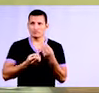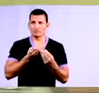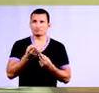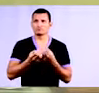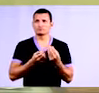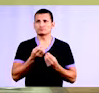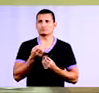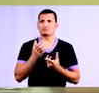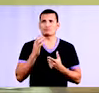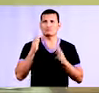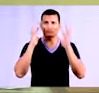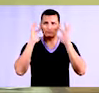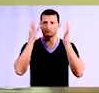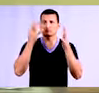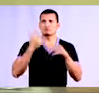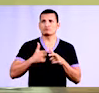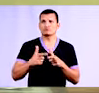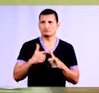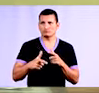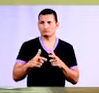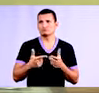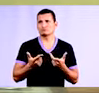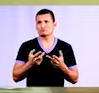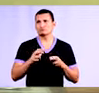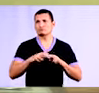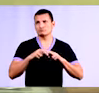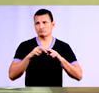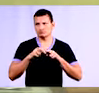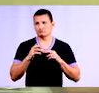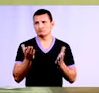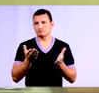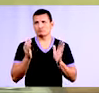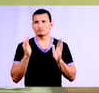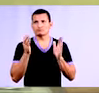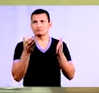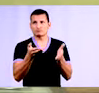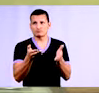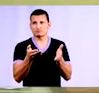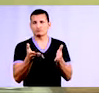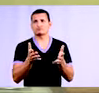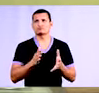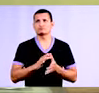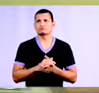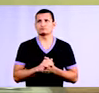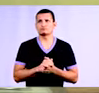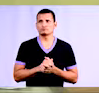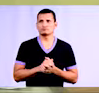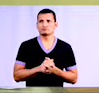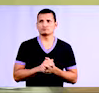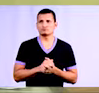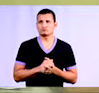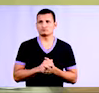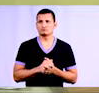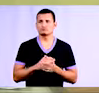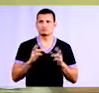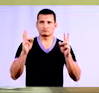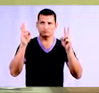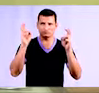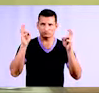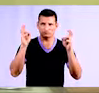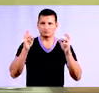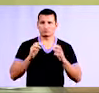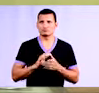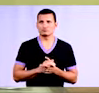vão resolver esse problema, né? Por isso que nós estamos exatamente focados hoje nesse assunto, né?